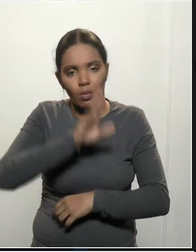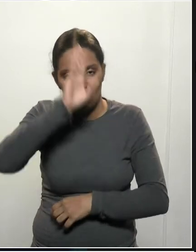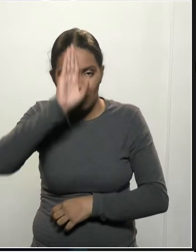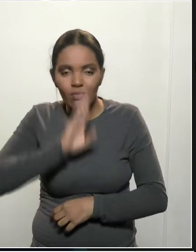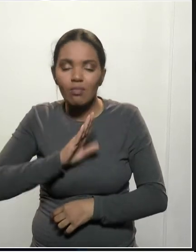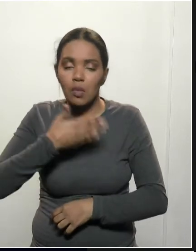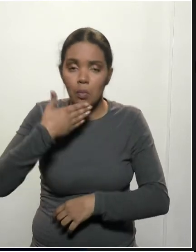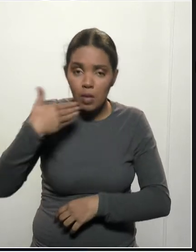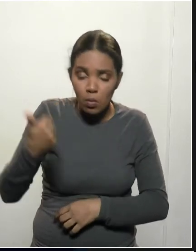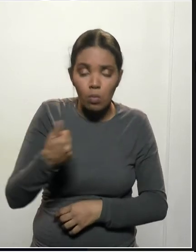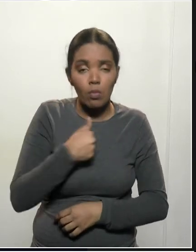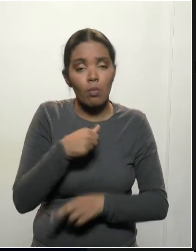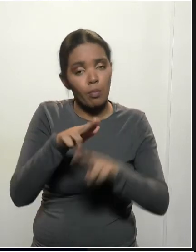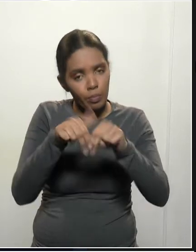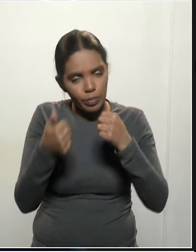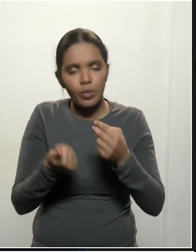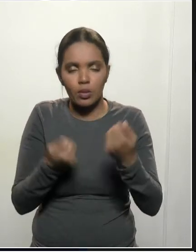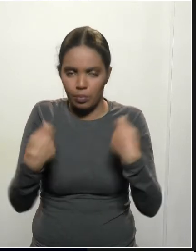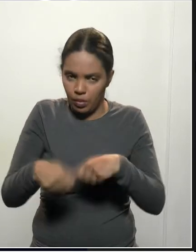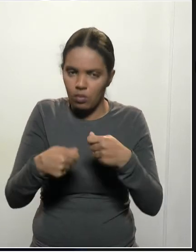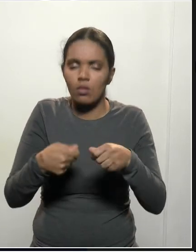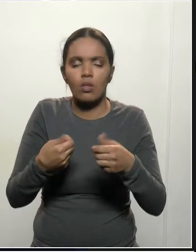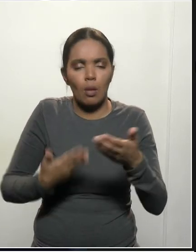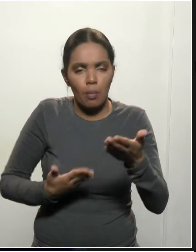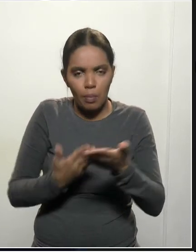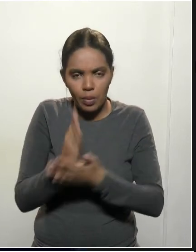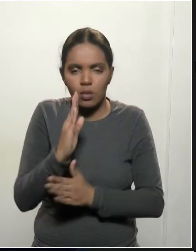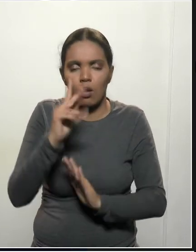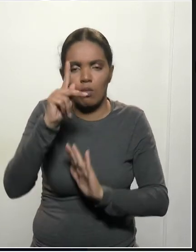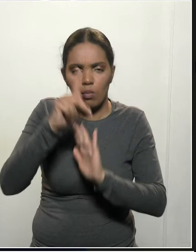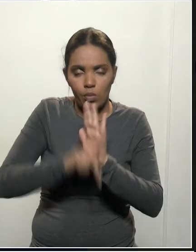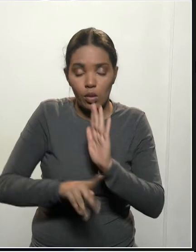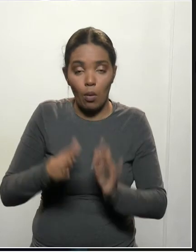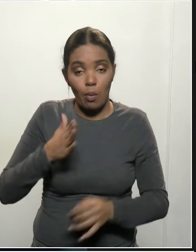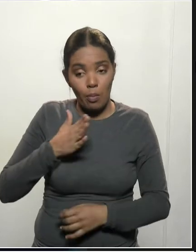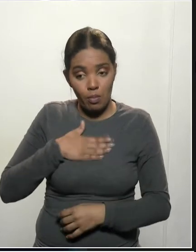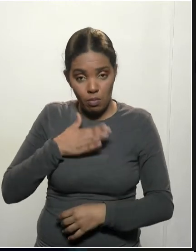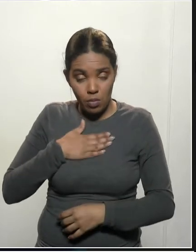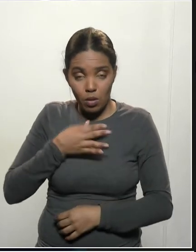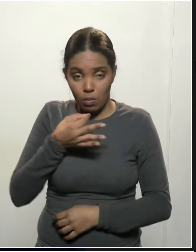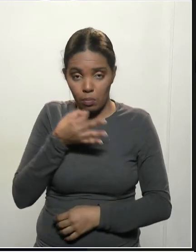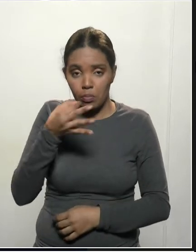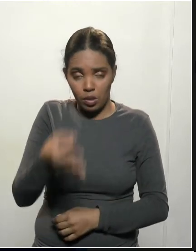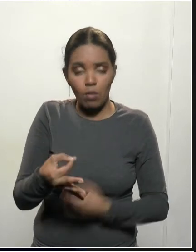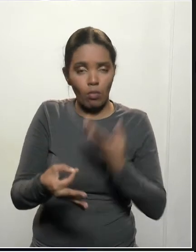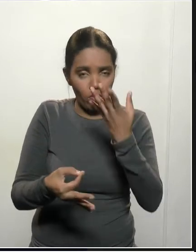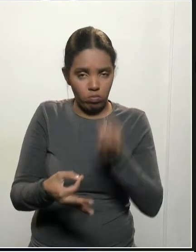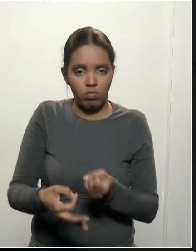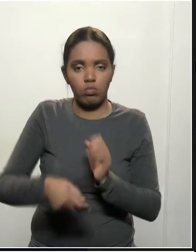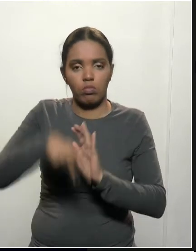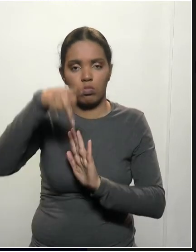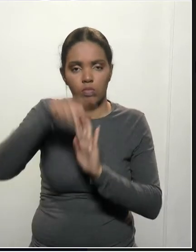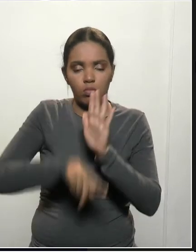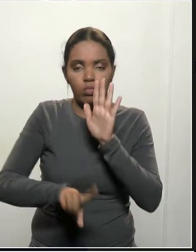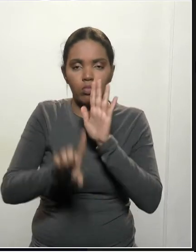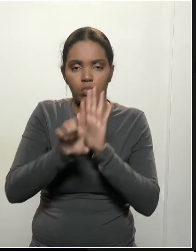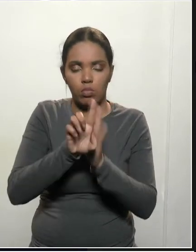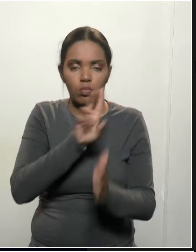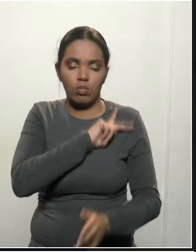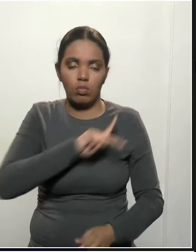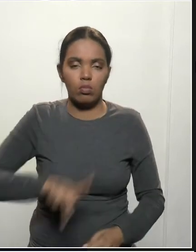isso, merece ser comprovada. O meu parecer é pela aprovação, senhor presidente. Muito obrigado.